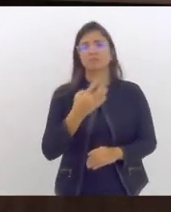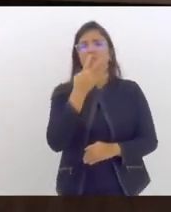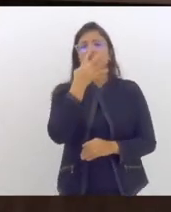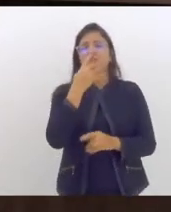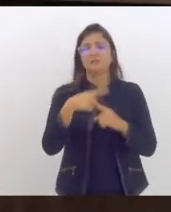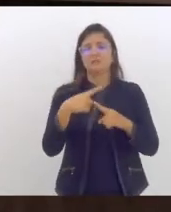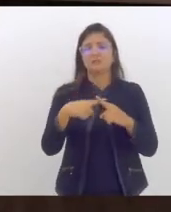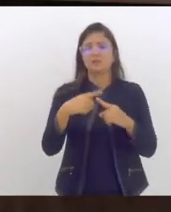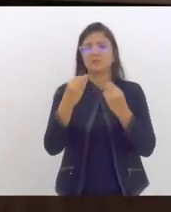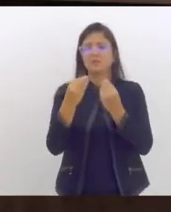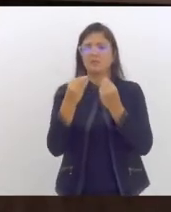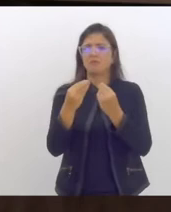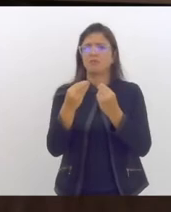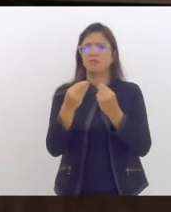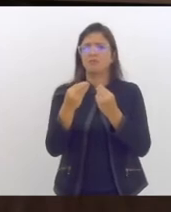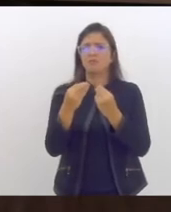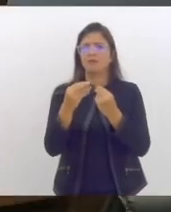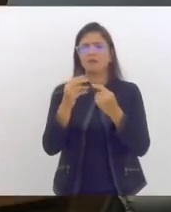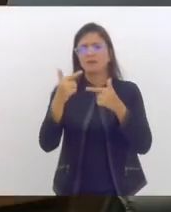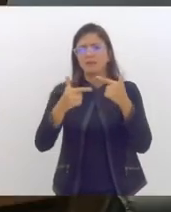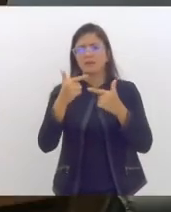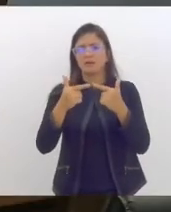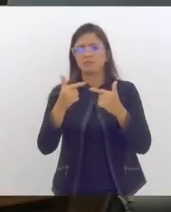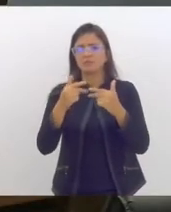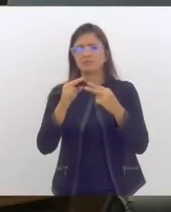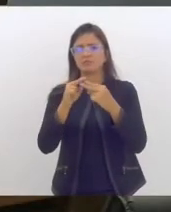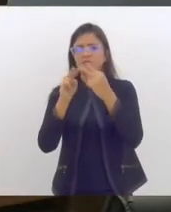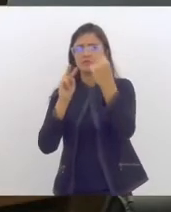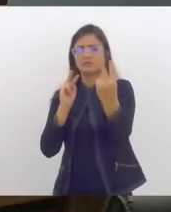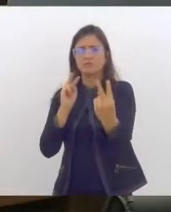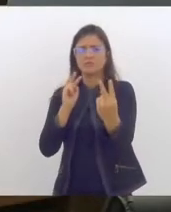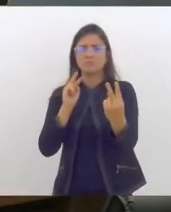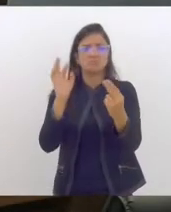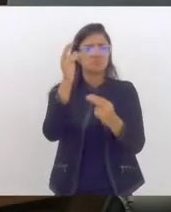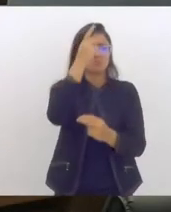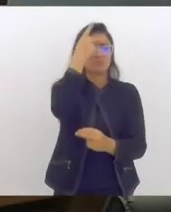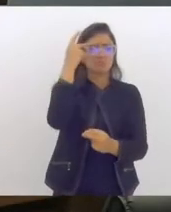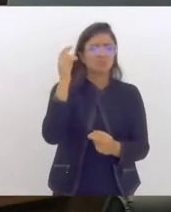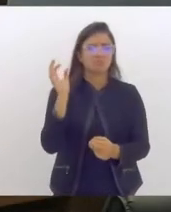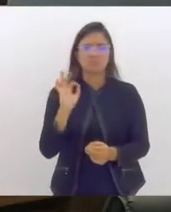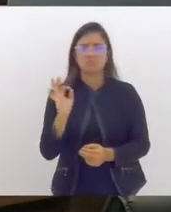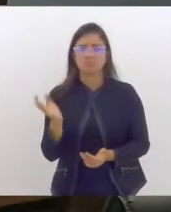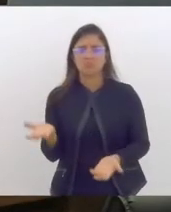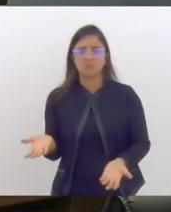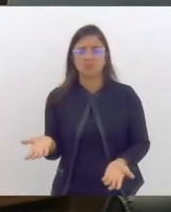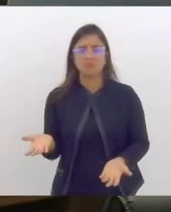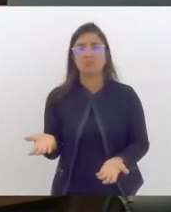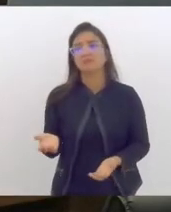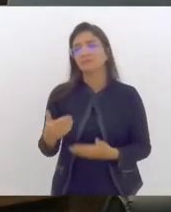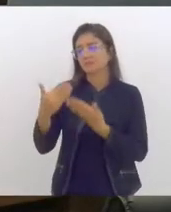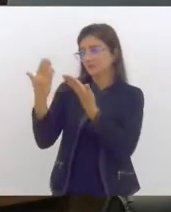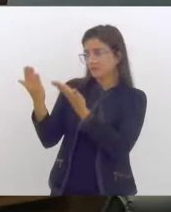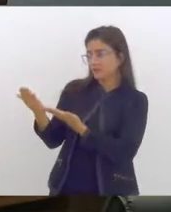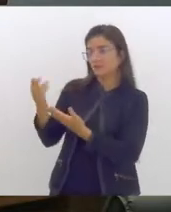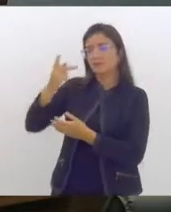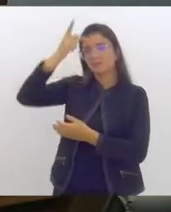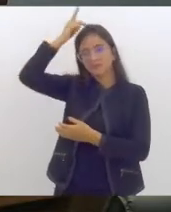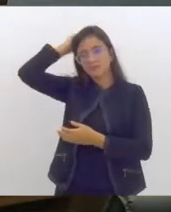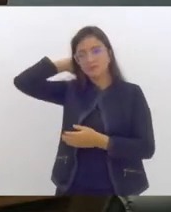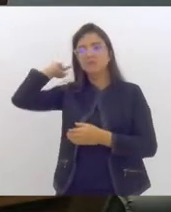forma remota, né, deputado? Sim. Bom. Dada a palavra ao deputado Luiz Paulo para a